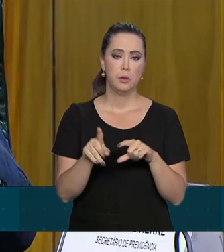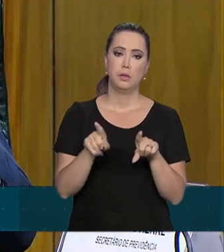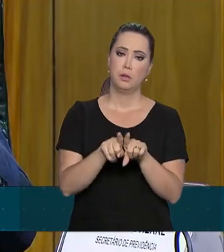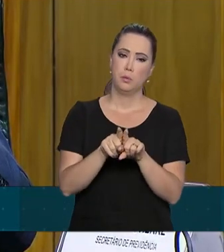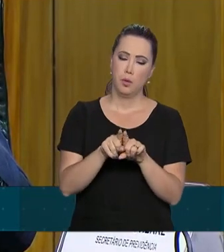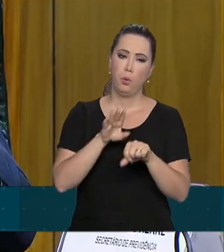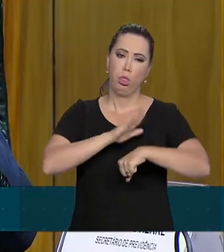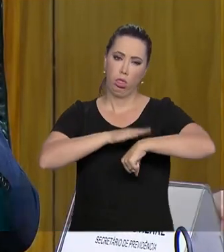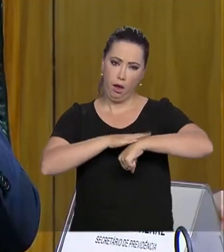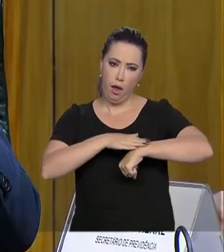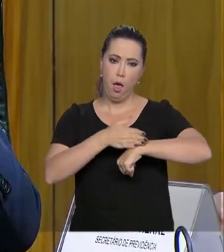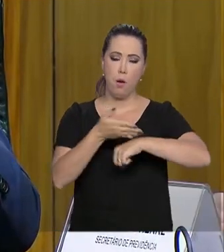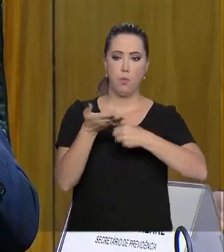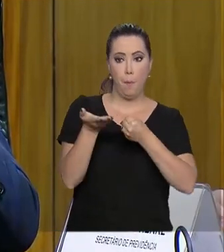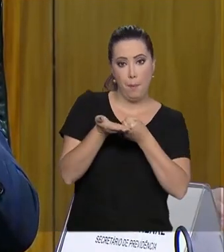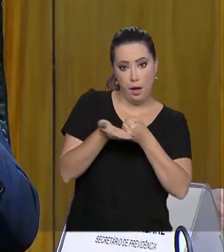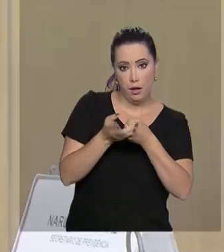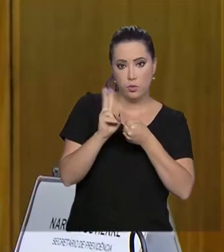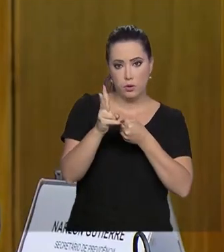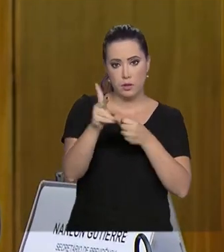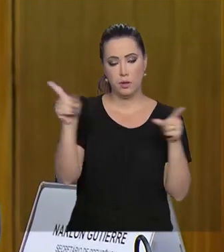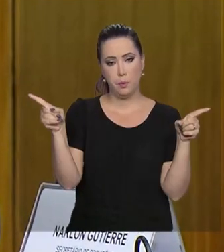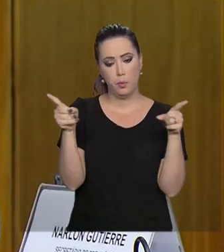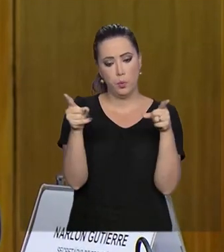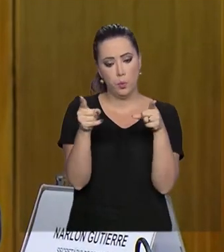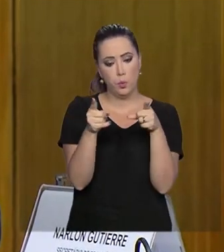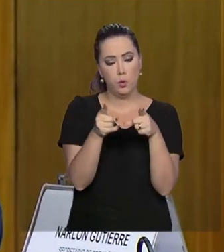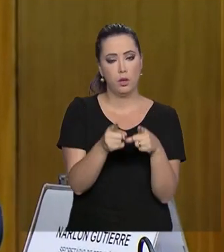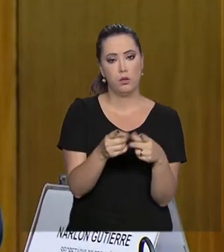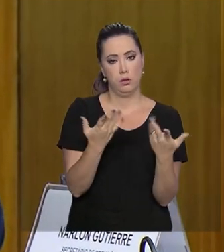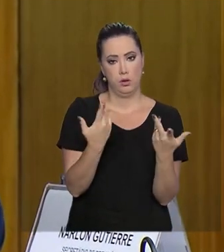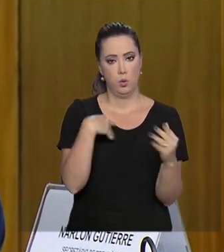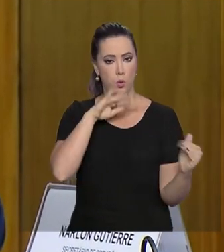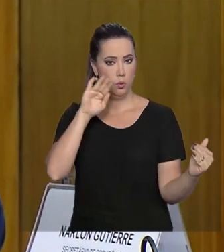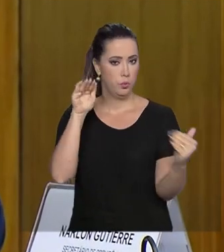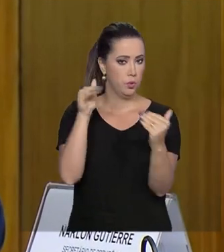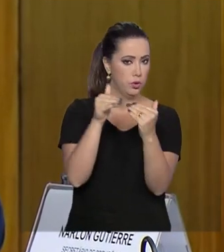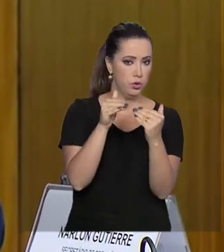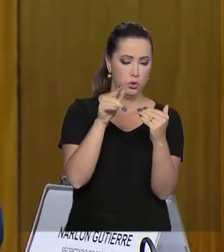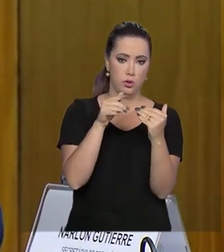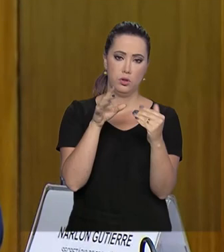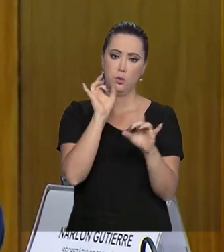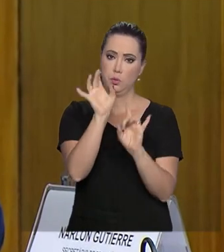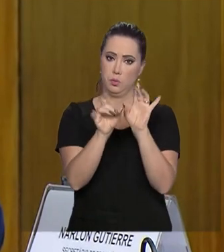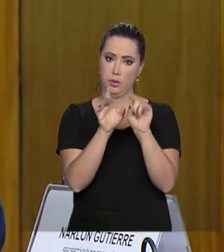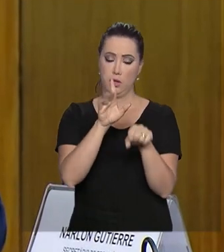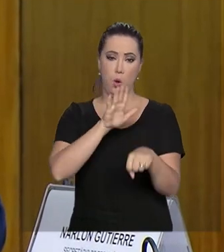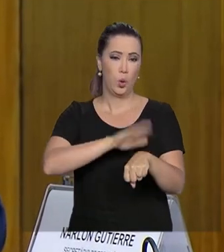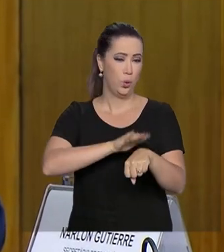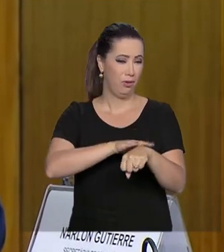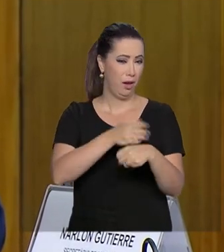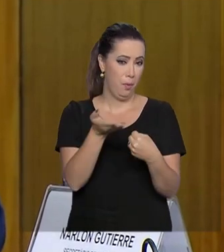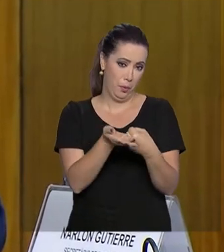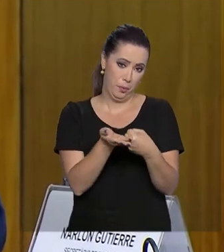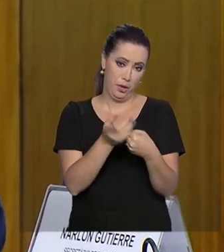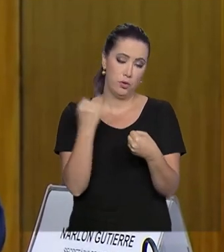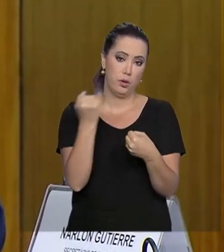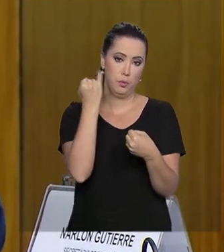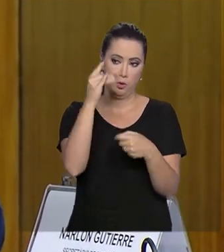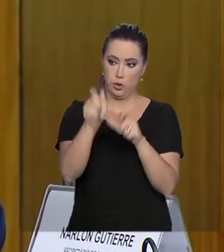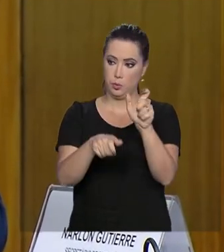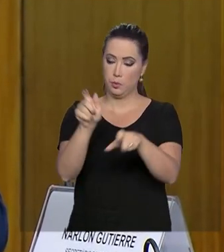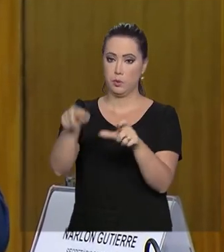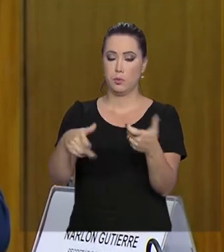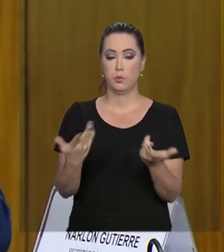o tempo médio de análise vai ser cada vez menor. Estamos focando especialmente no tempo médio, que é isso que importa para a população